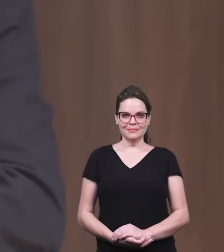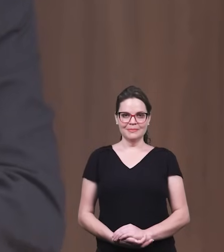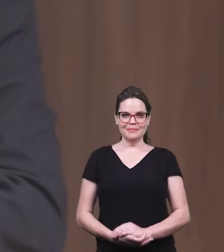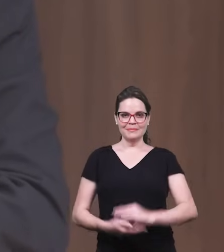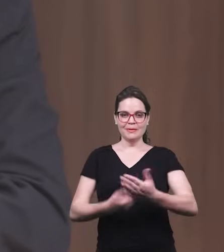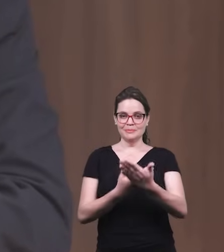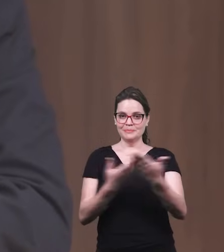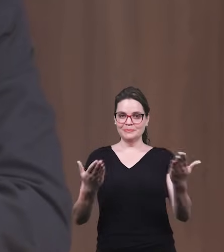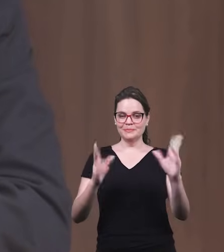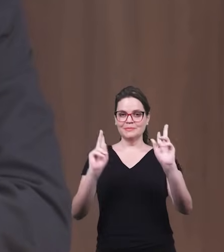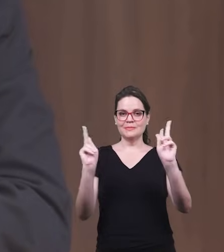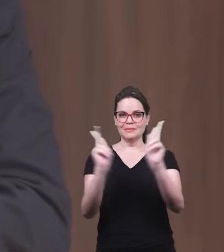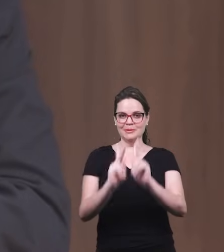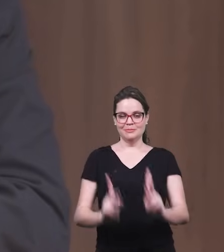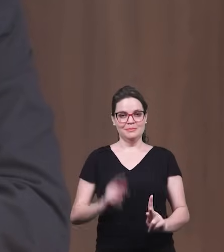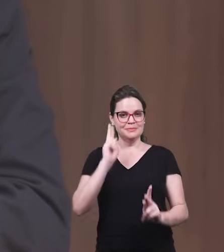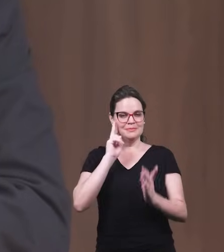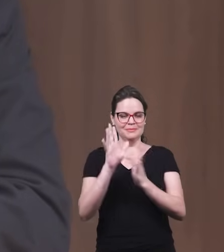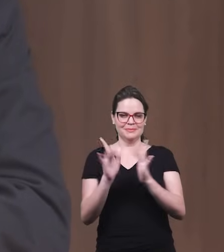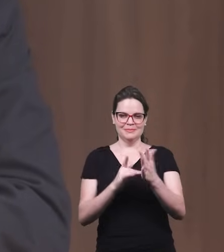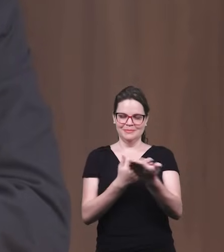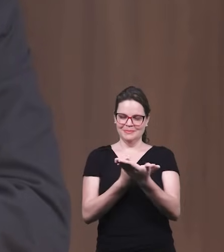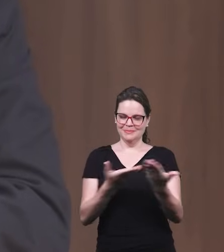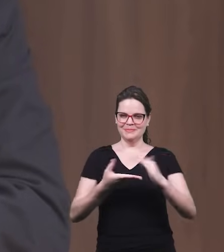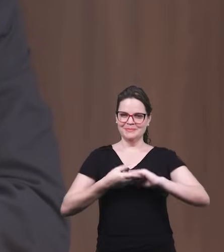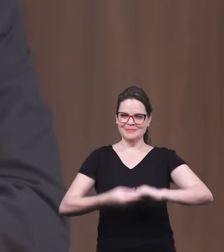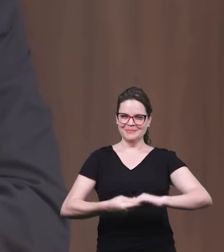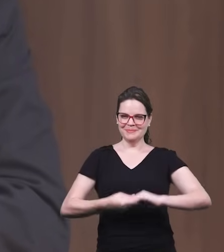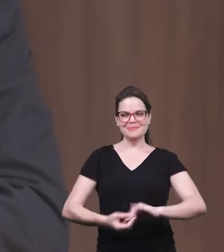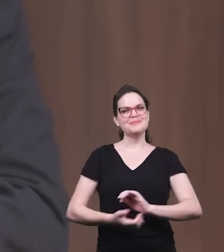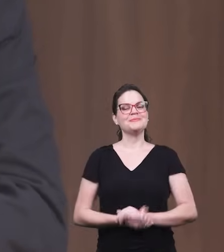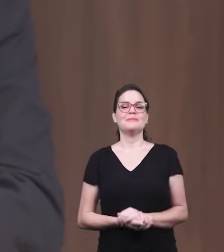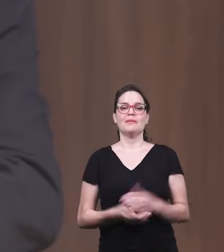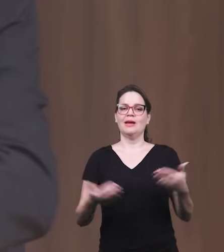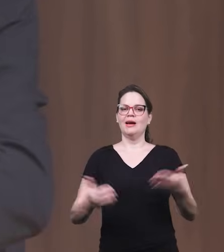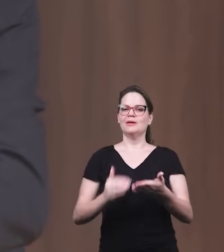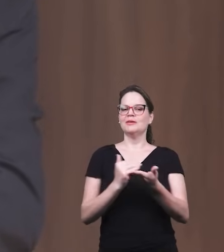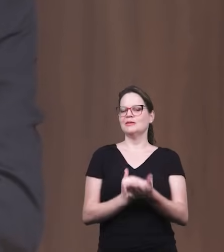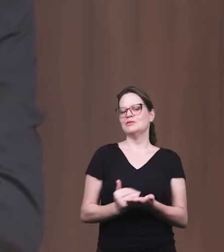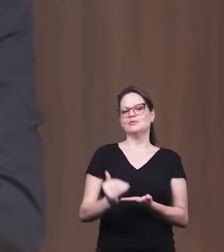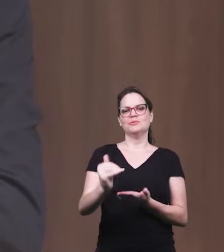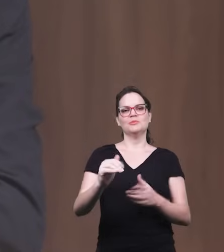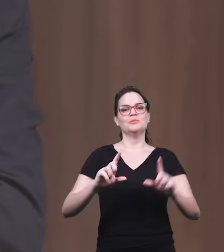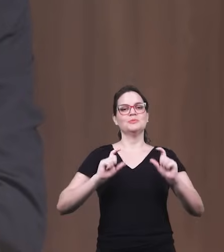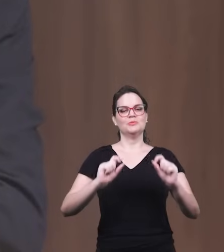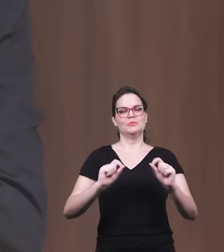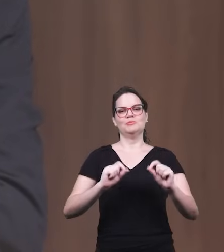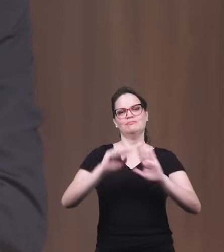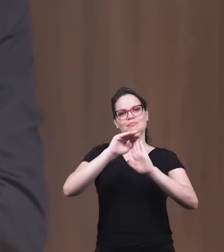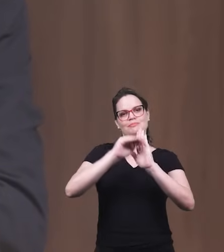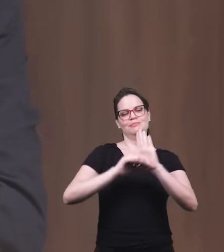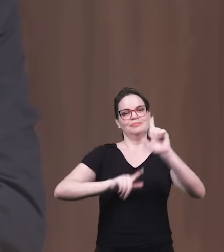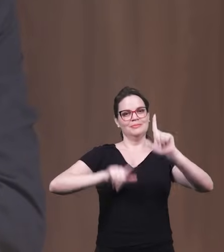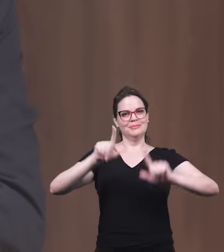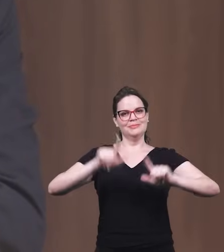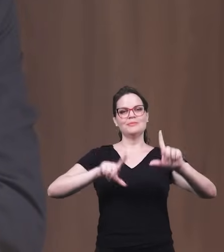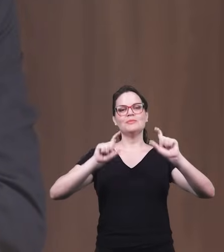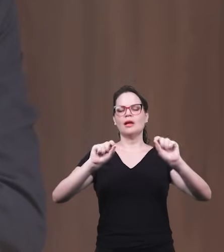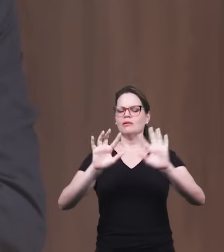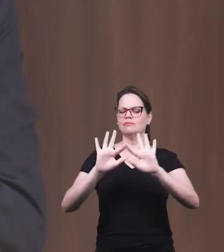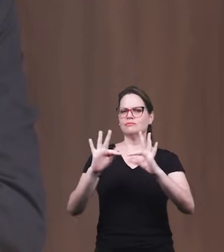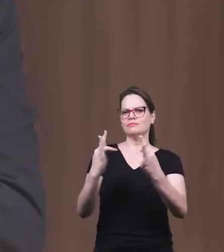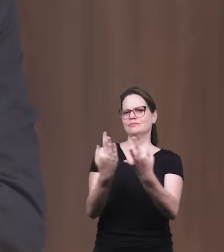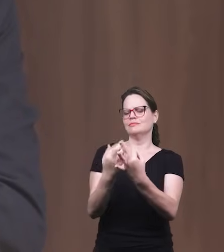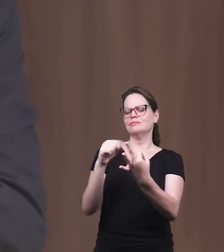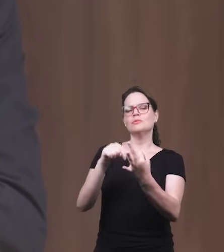Nós saudamos a todos com a paz do Senhor. Nós vamos dar início a mais um programa